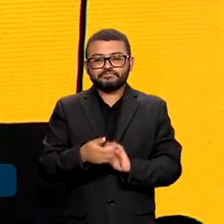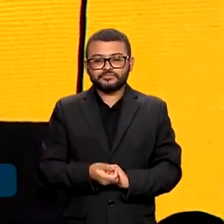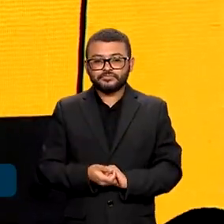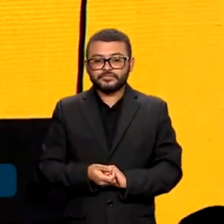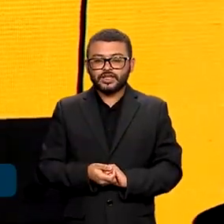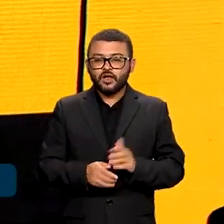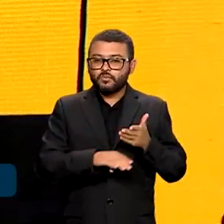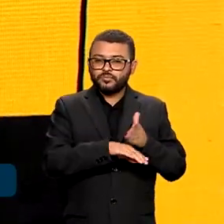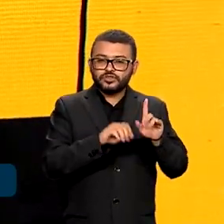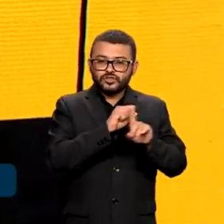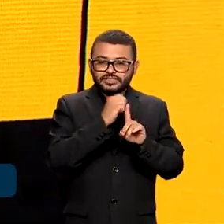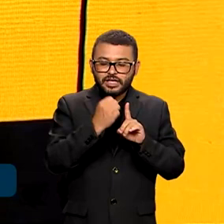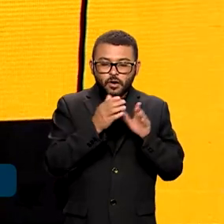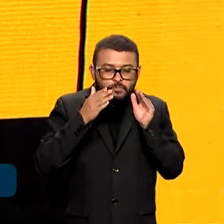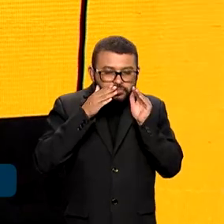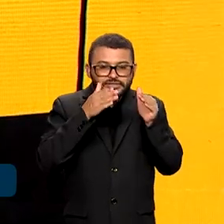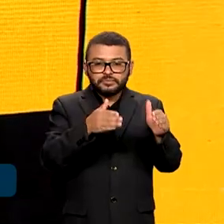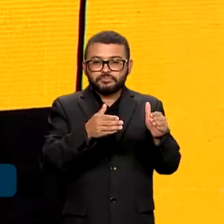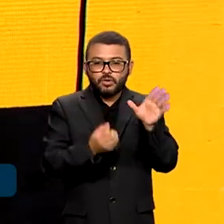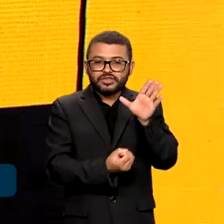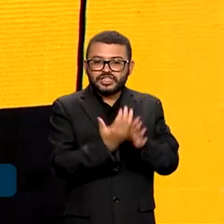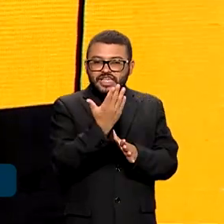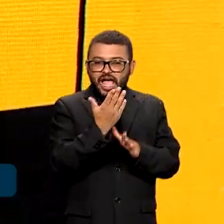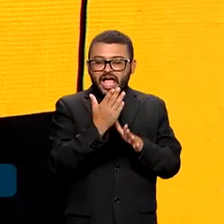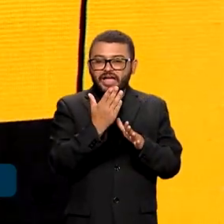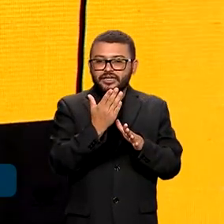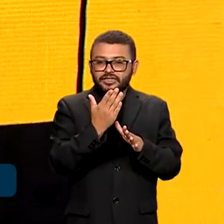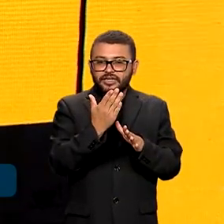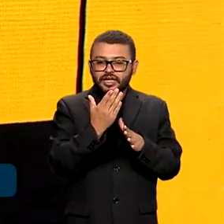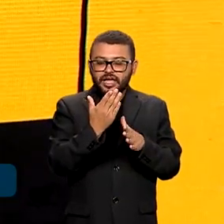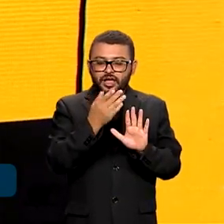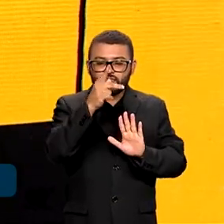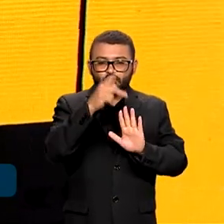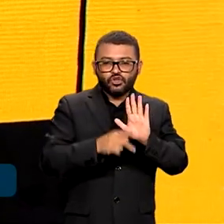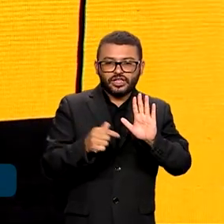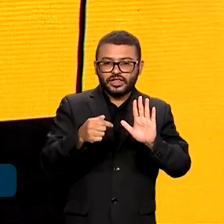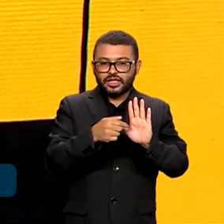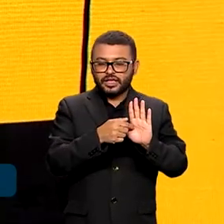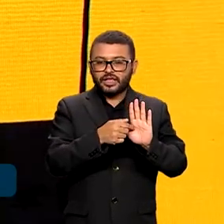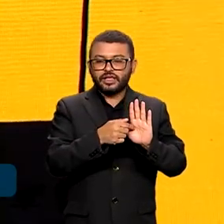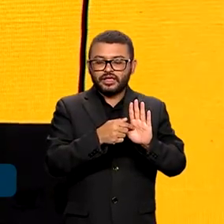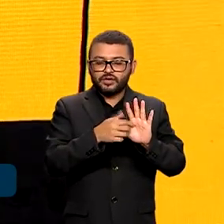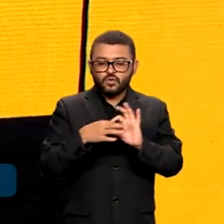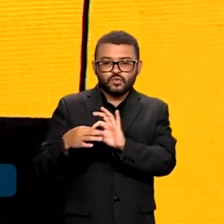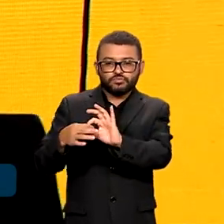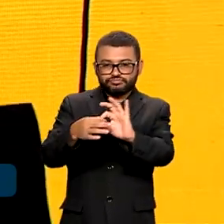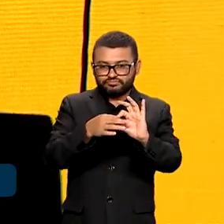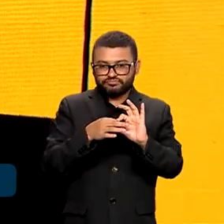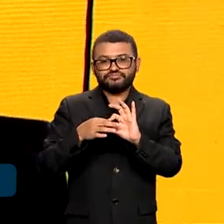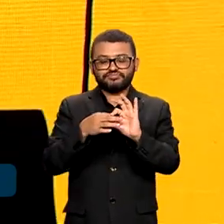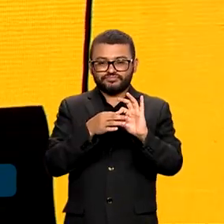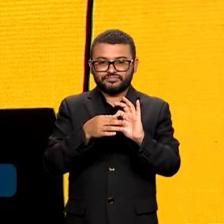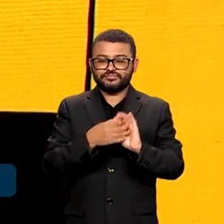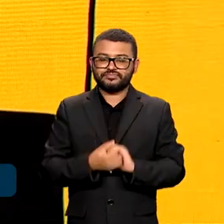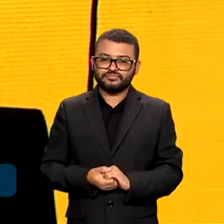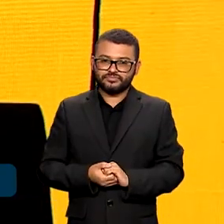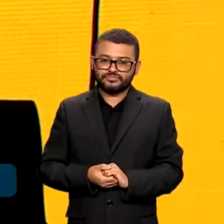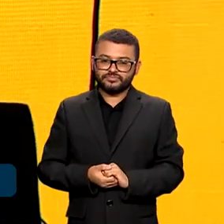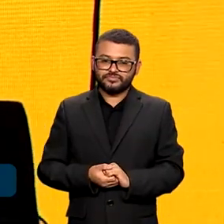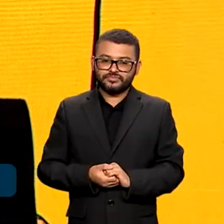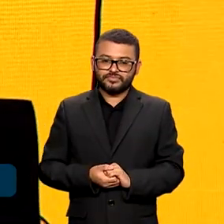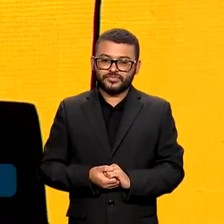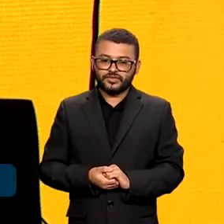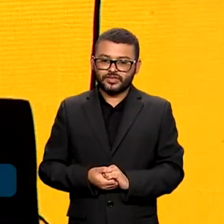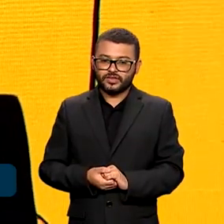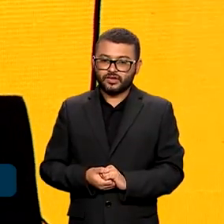ela é o centro da construção de um projeto coletivo. Isso aqui